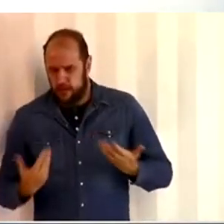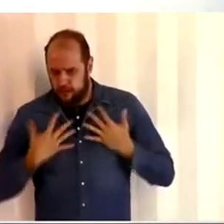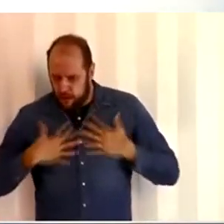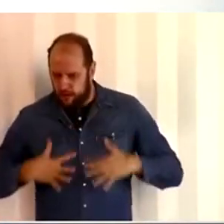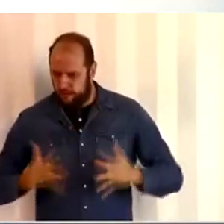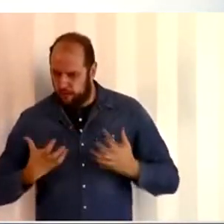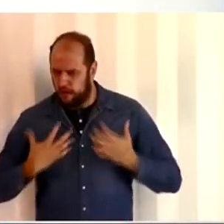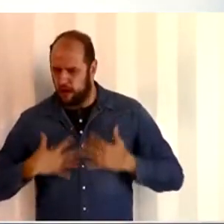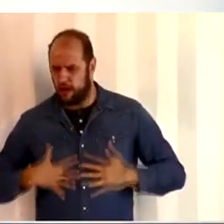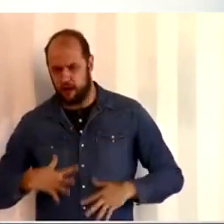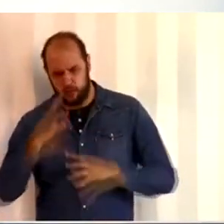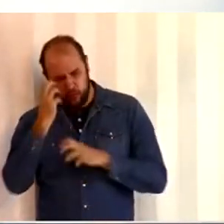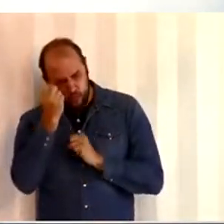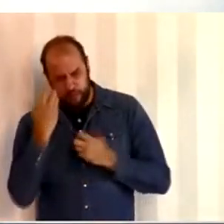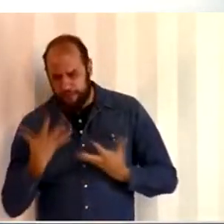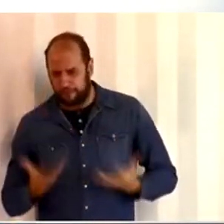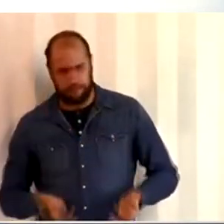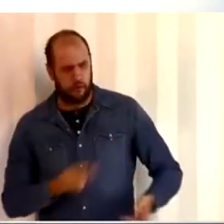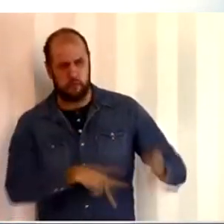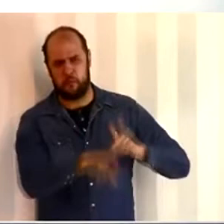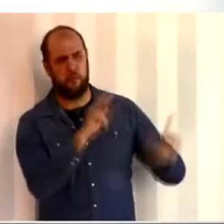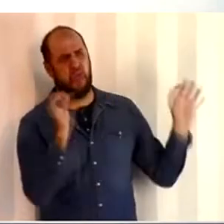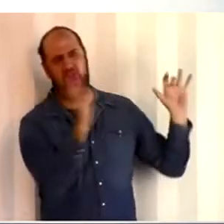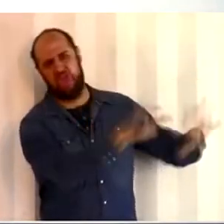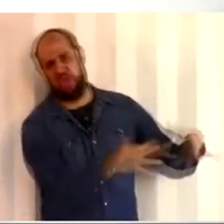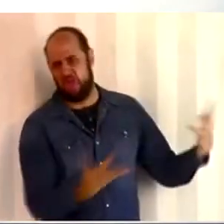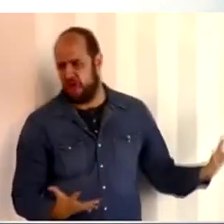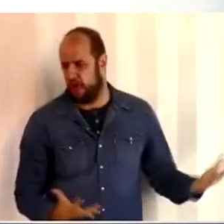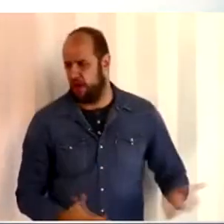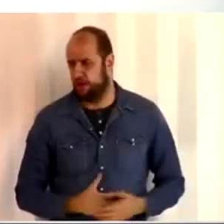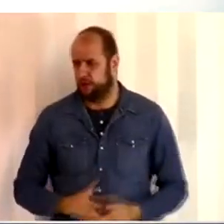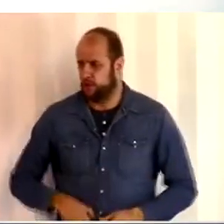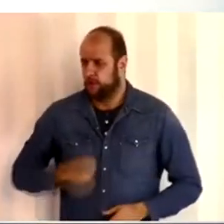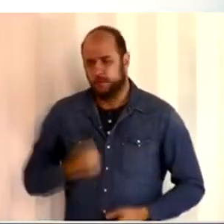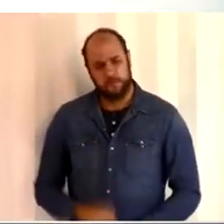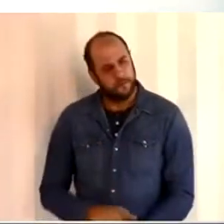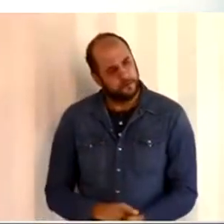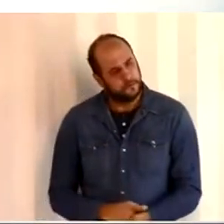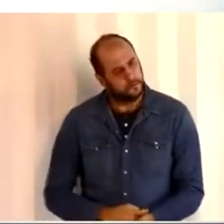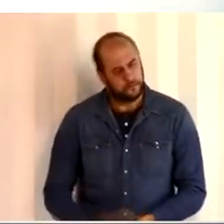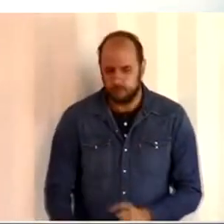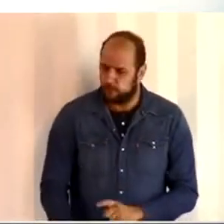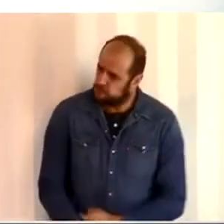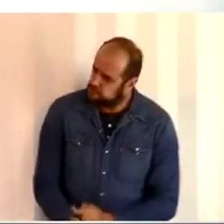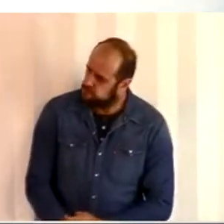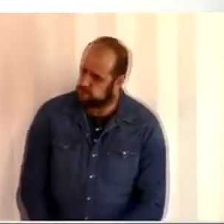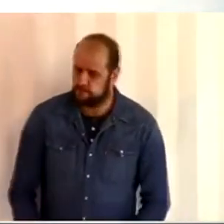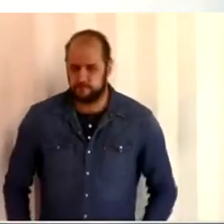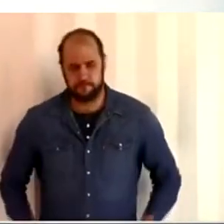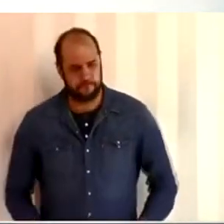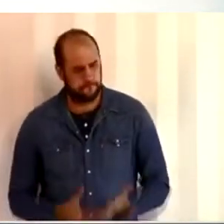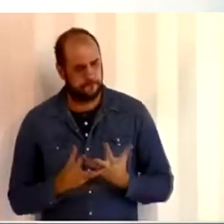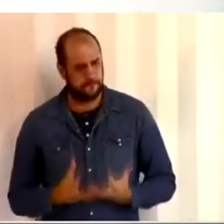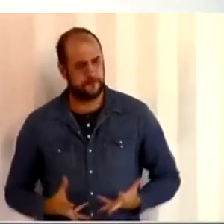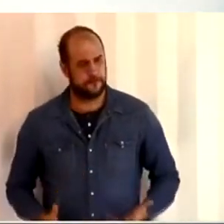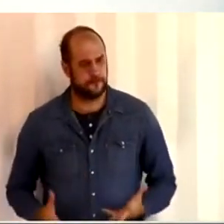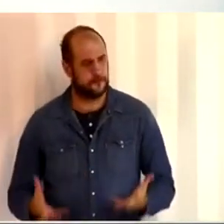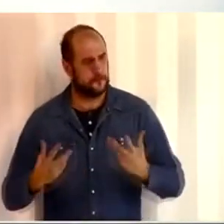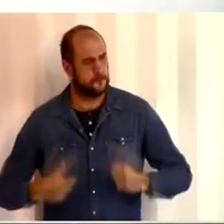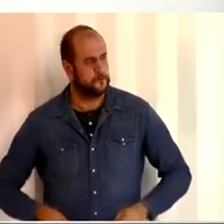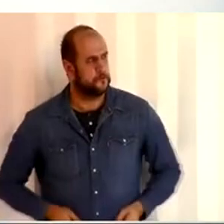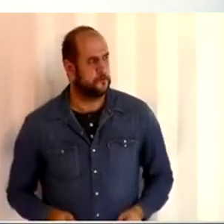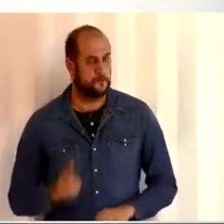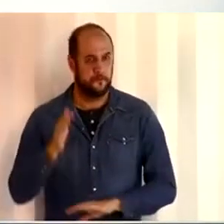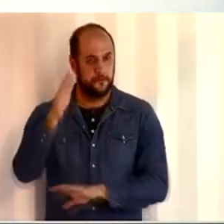falou que a gente ia ter um tempo de descanso? E o que essa multidão está fazendo aí? E aquilo foi tomando conta dos discípulos, de repente está caindo a